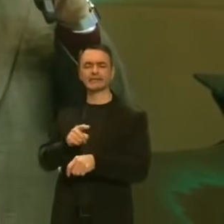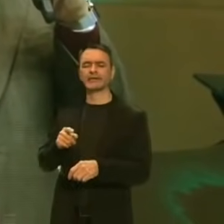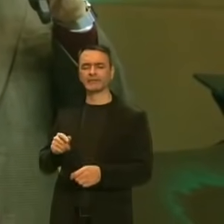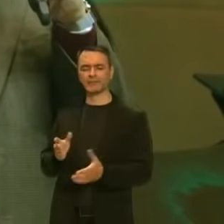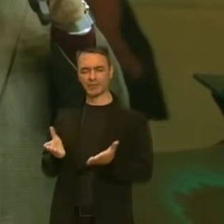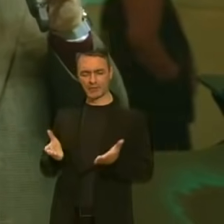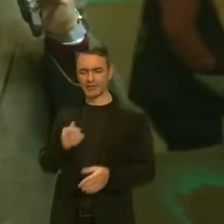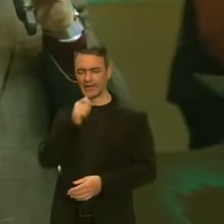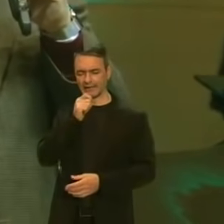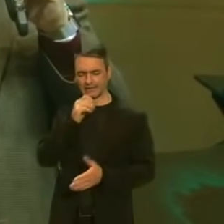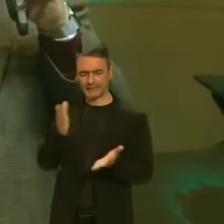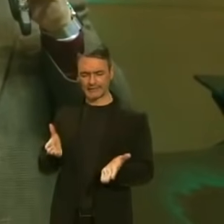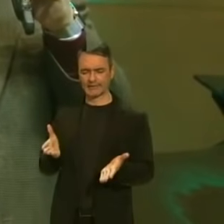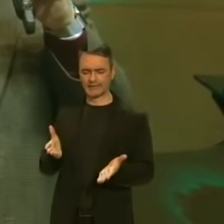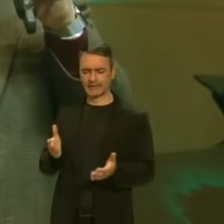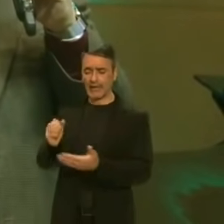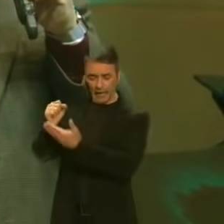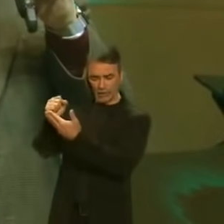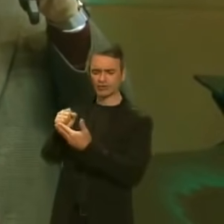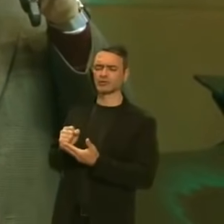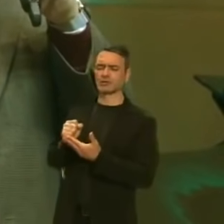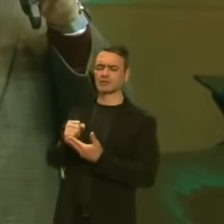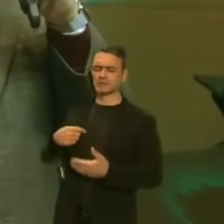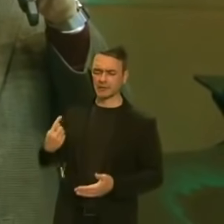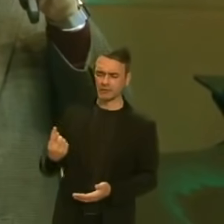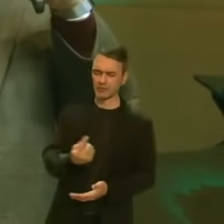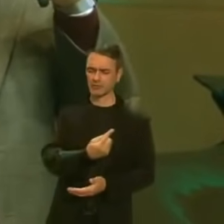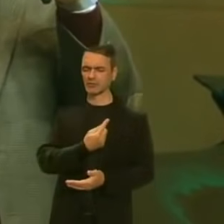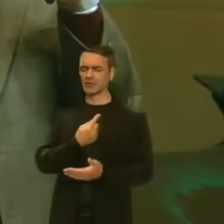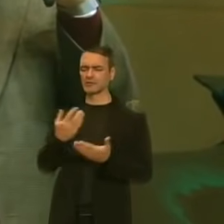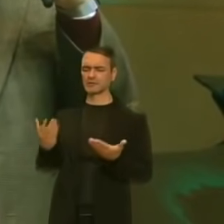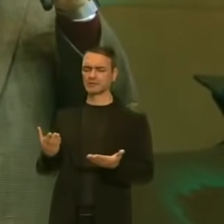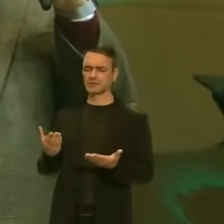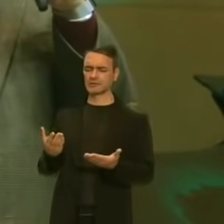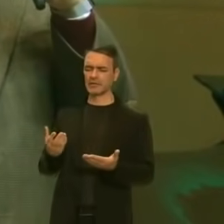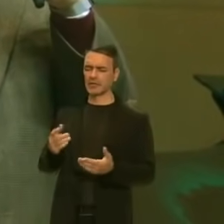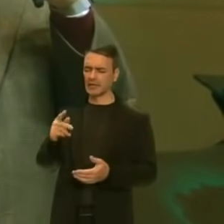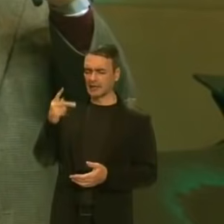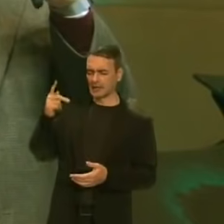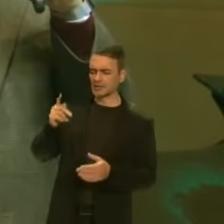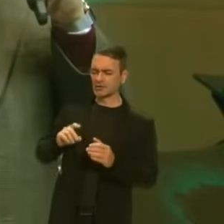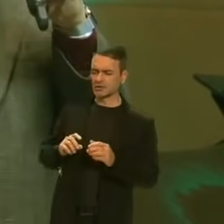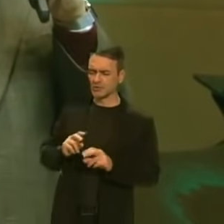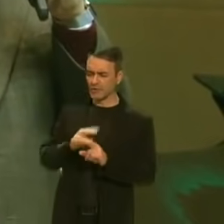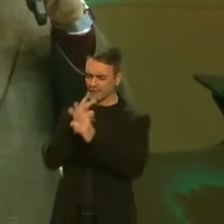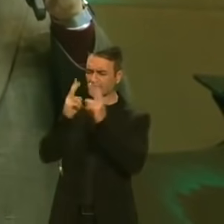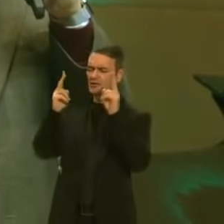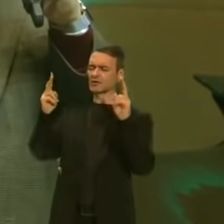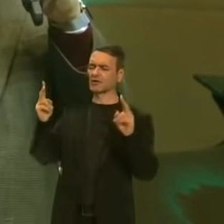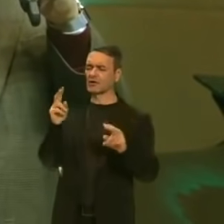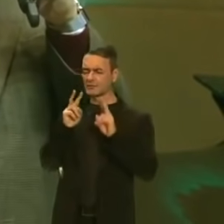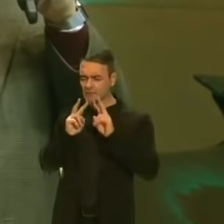nesse enfrentamento e deixa-nos, Senhor, ver a tua vitória, em